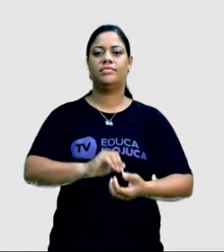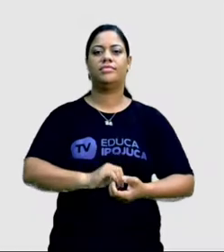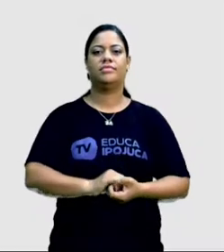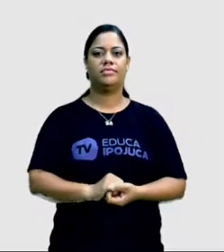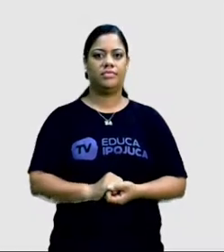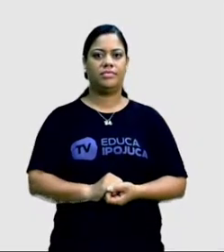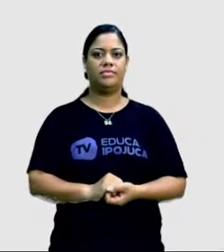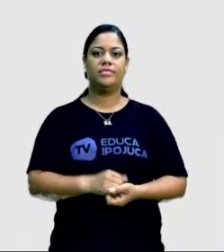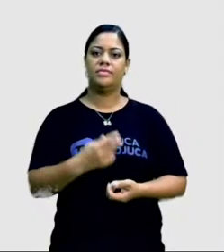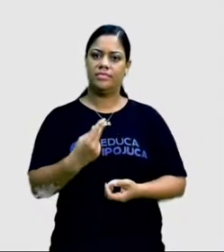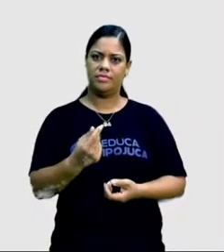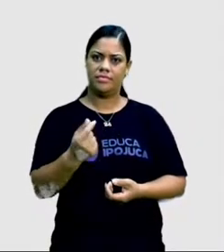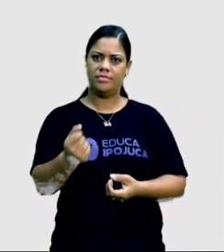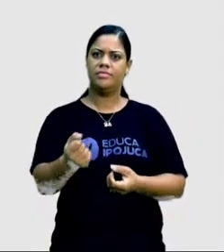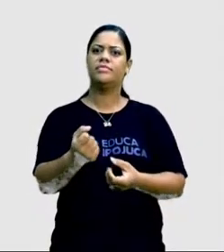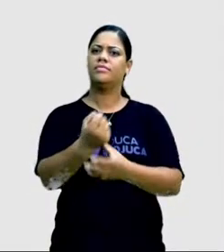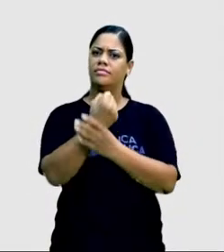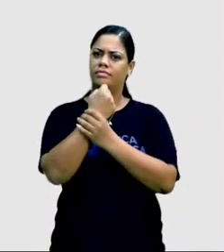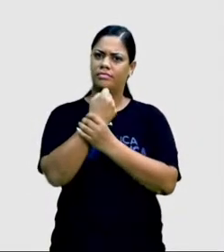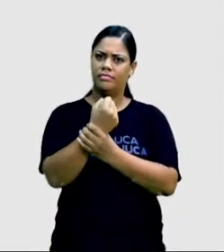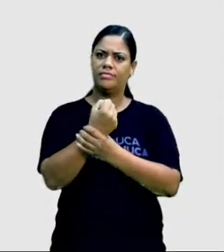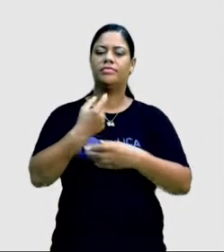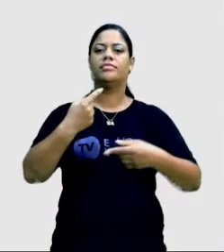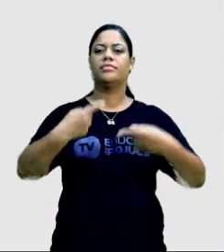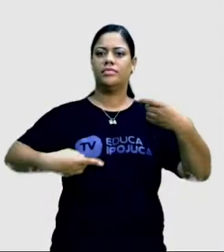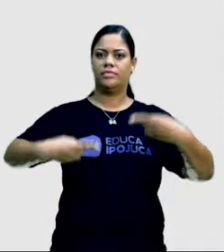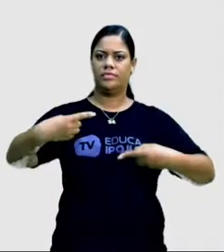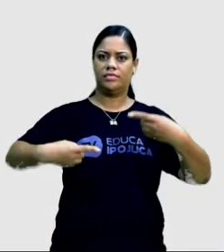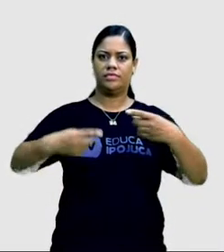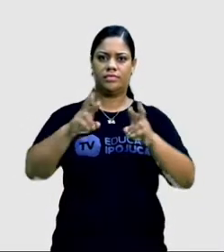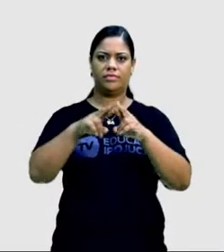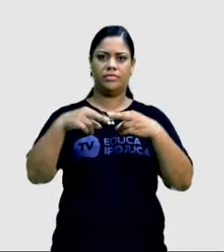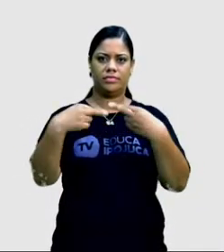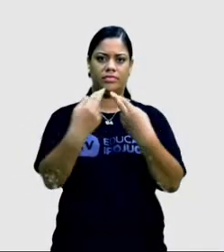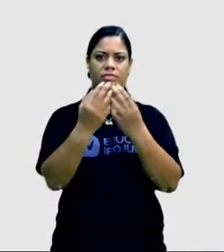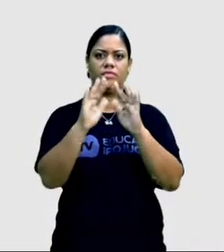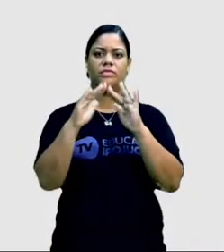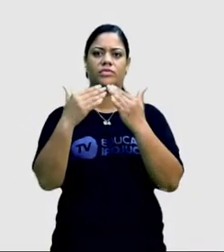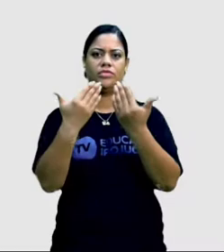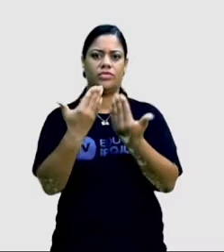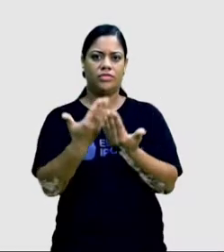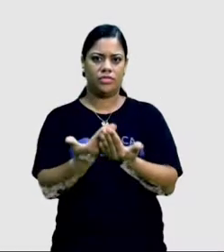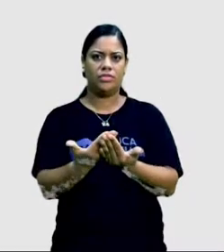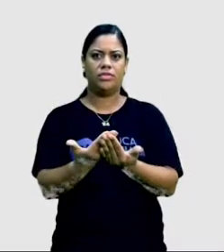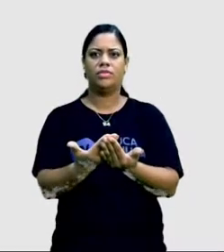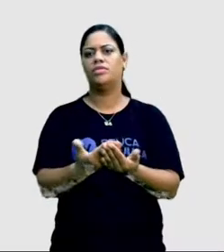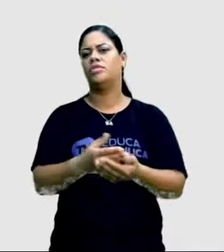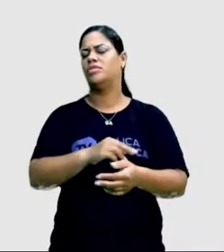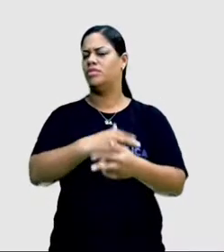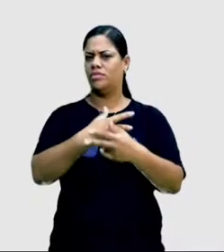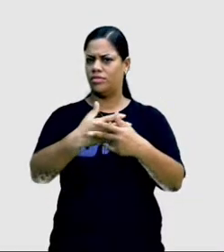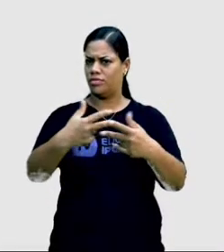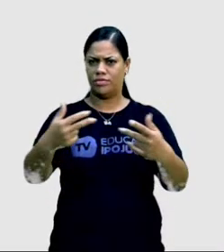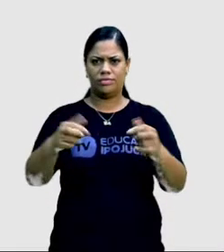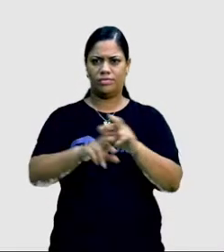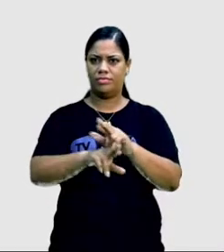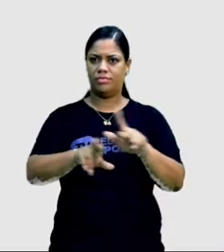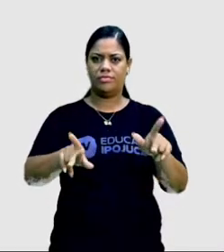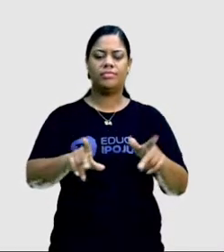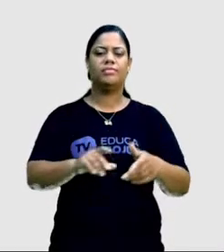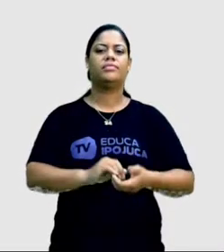forma consistente e sustentada em uma discussão, reuniões de escola ou situações semelhantes.